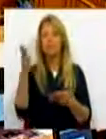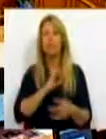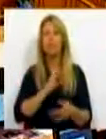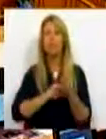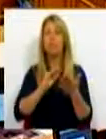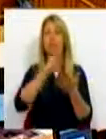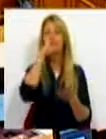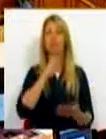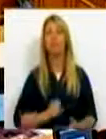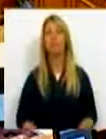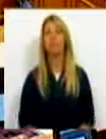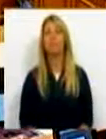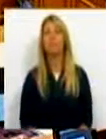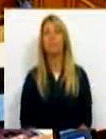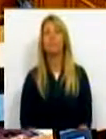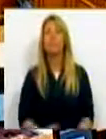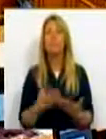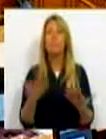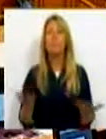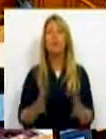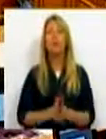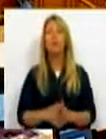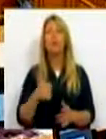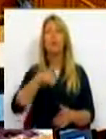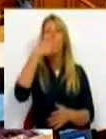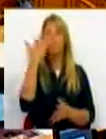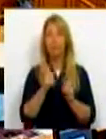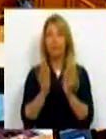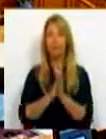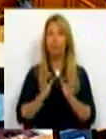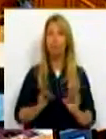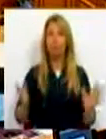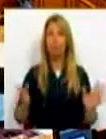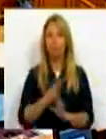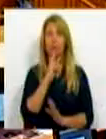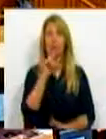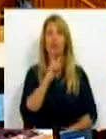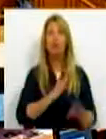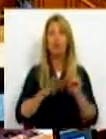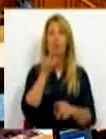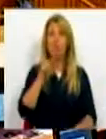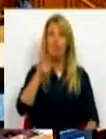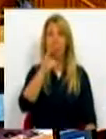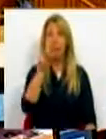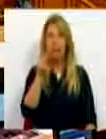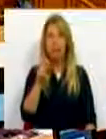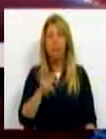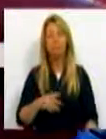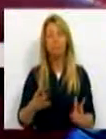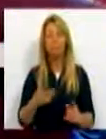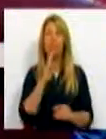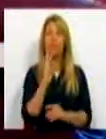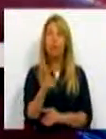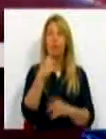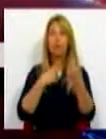está atestado. Aqui, não é? Ora bem, muito bom dia a todos. Em resposta à senhora deputada Nilza de Sena, as